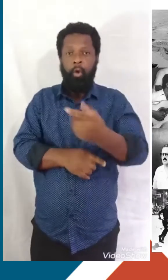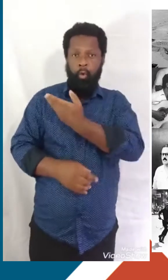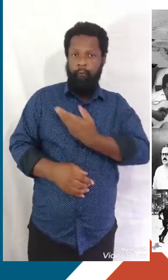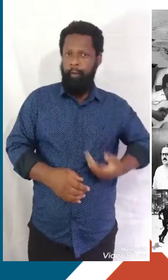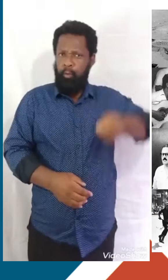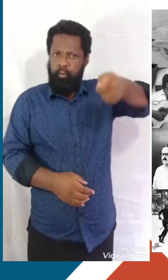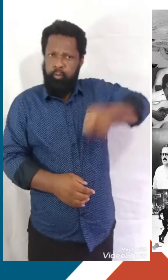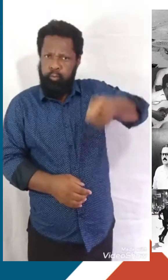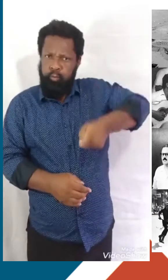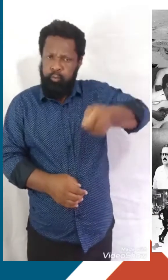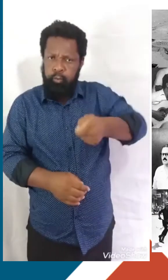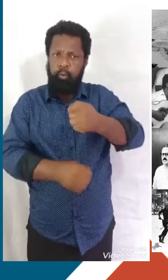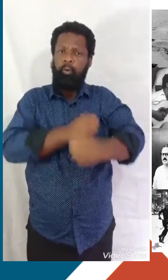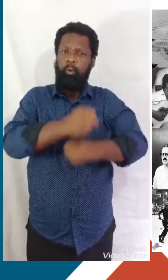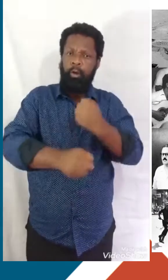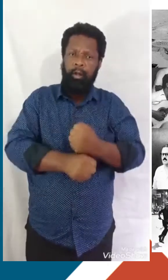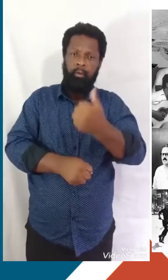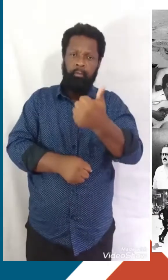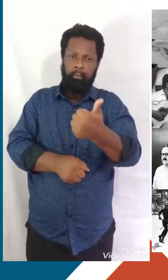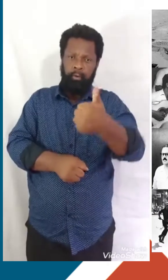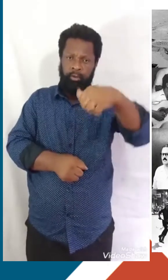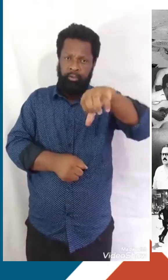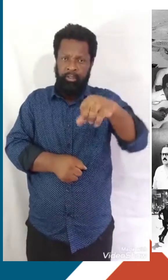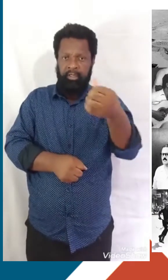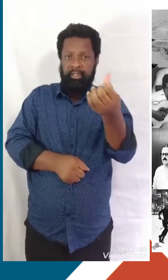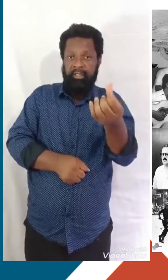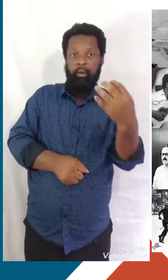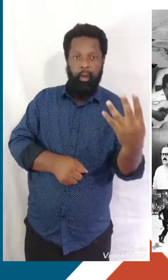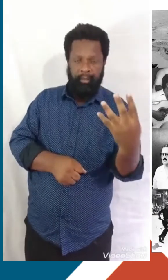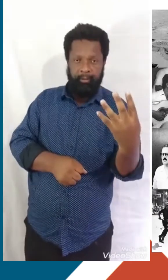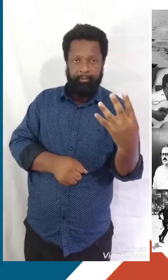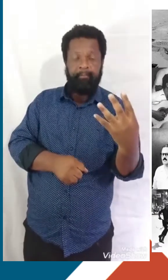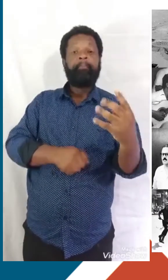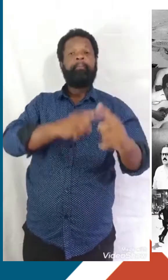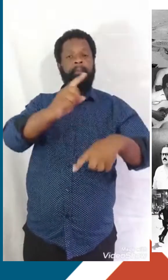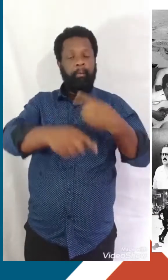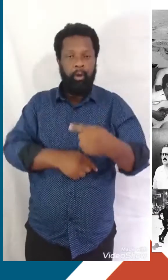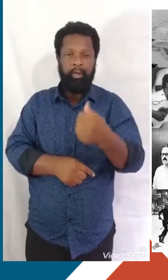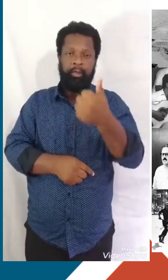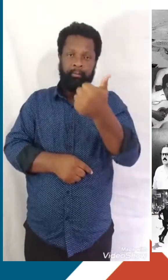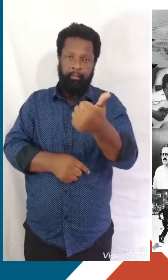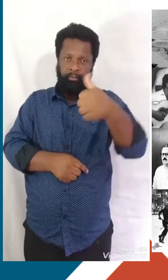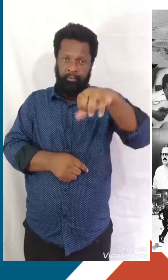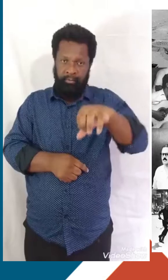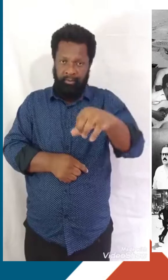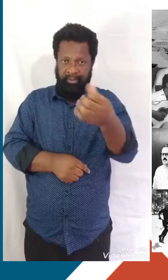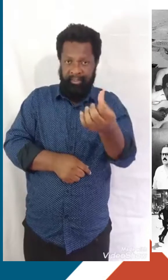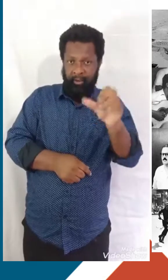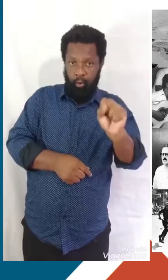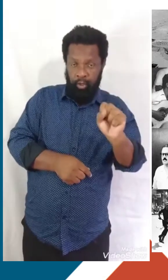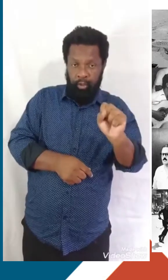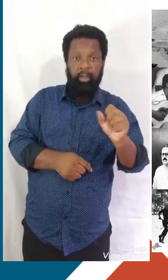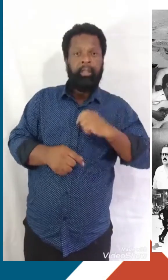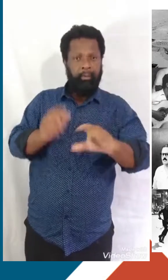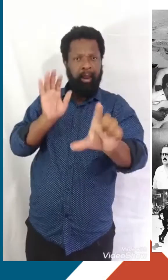militar no Brasil em 1964. E em 1968, com o AI-5,